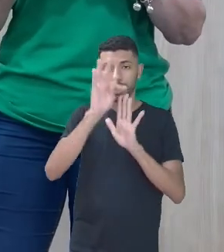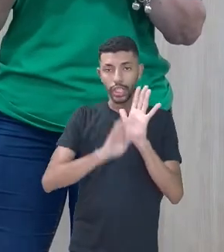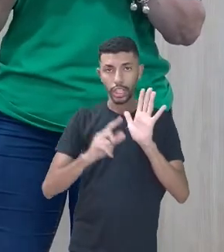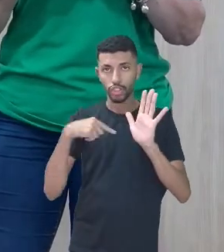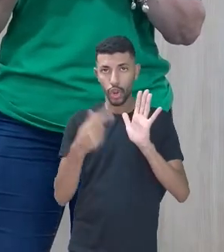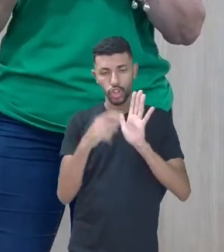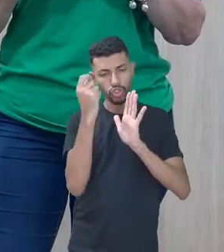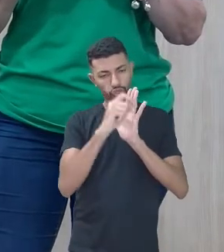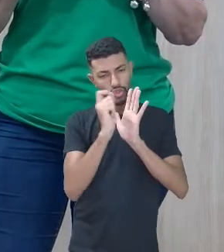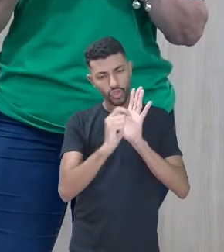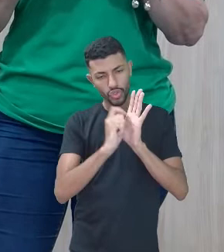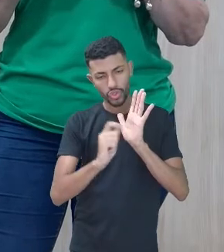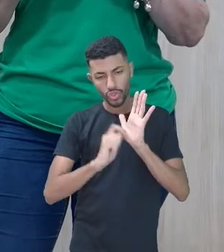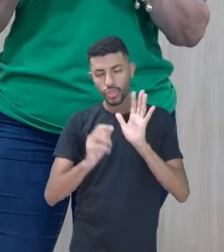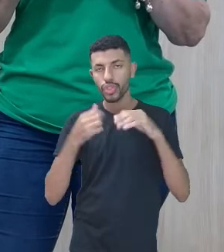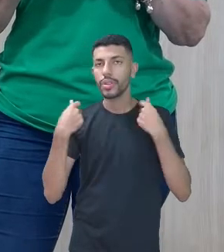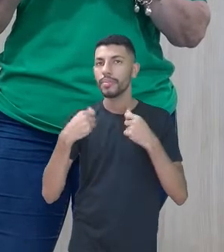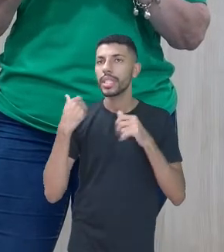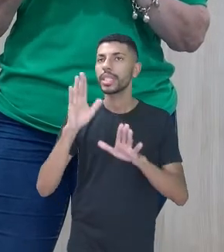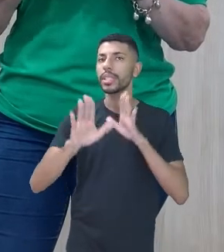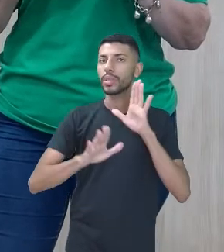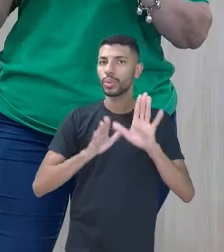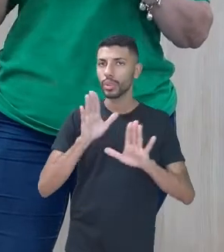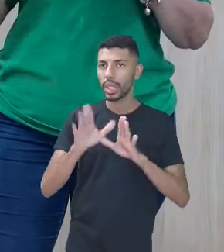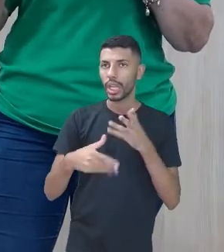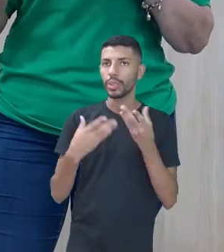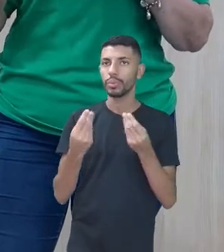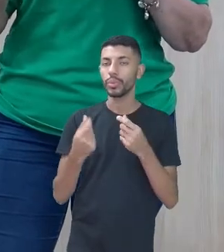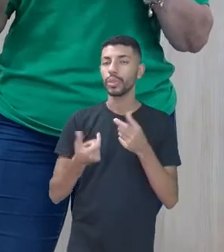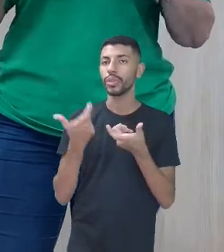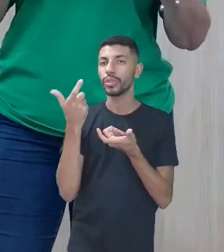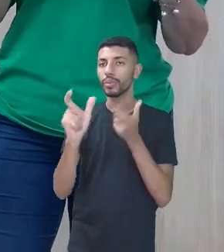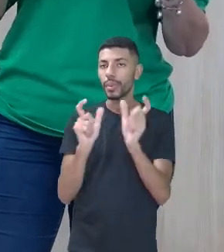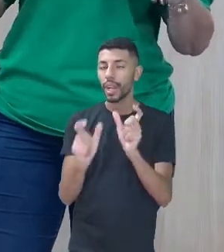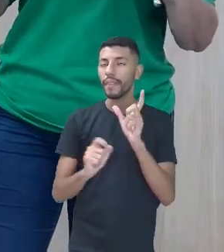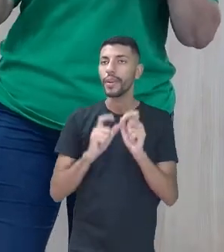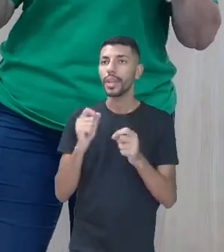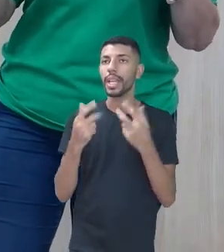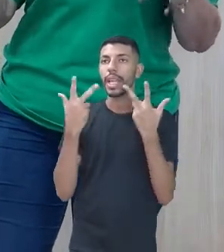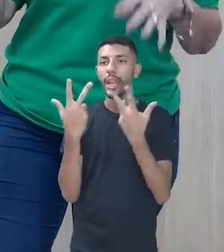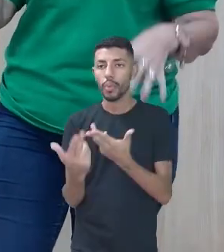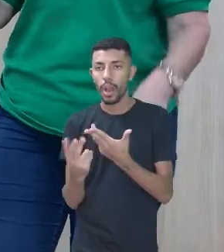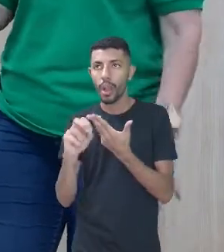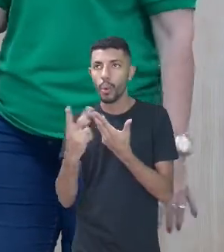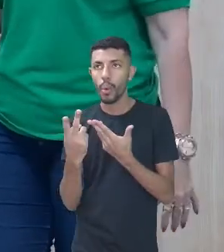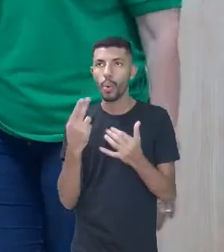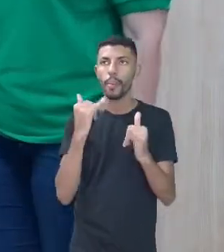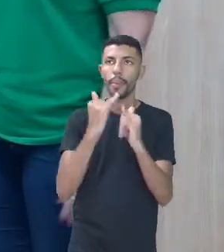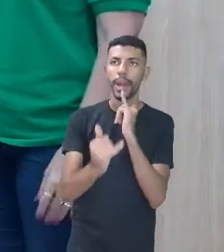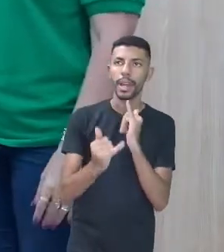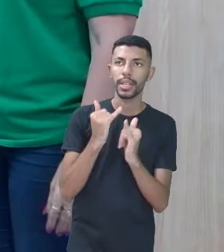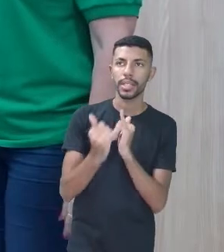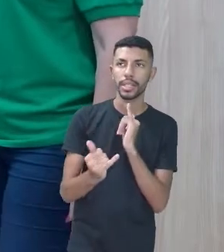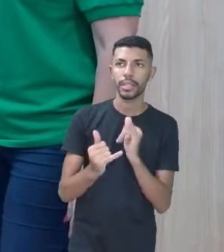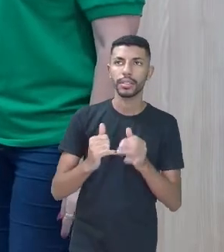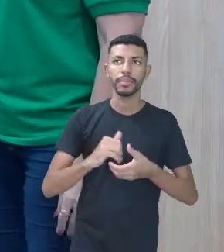cuidado, tá? Né? Nessas palavras, iguais ou